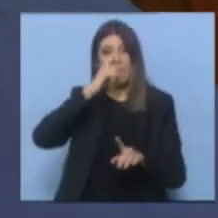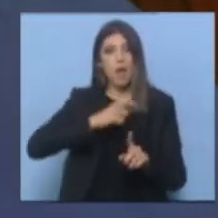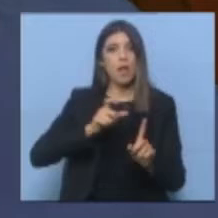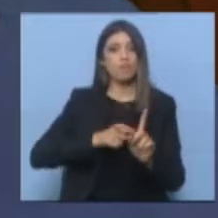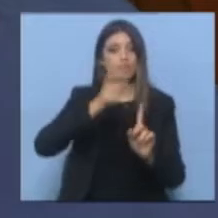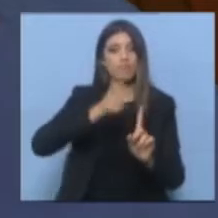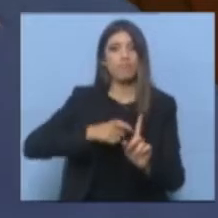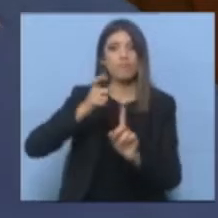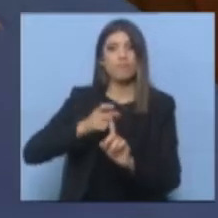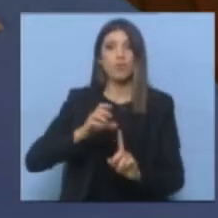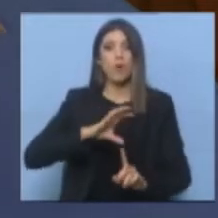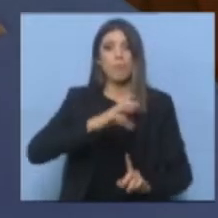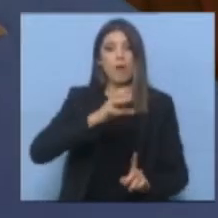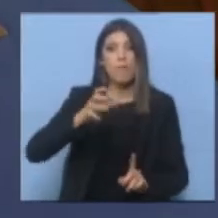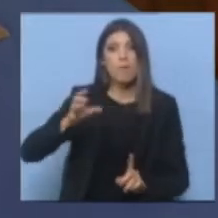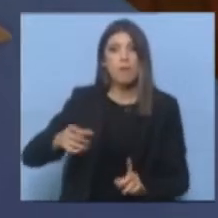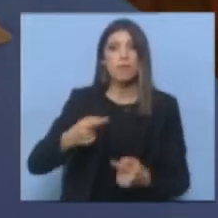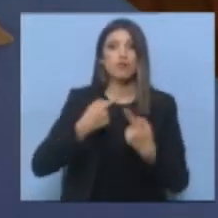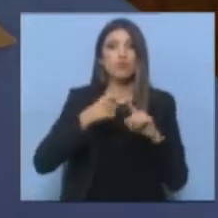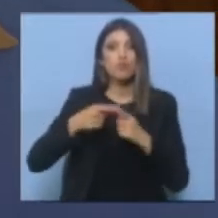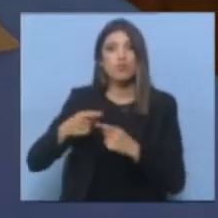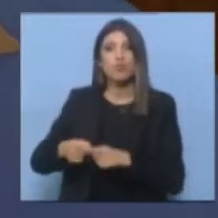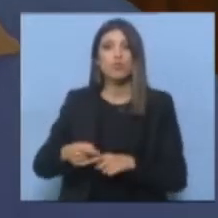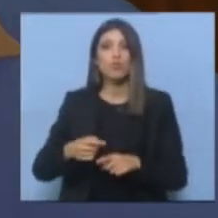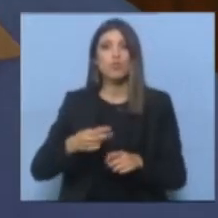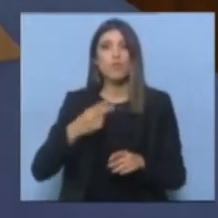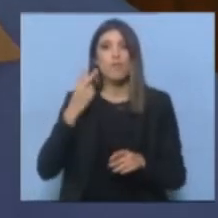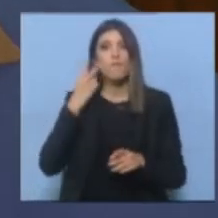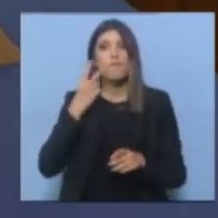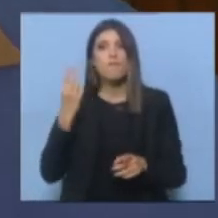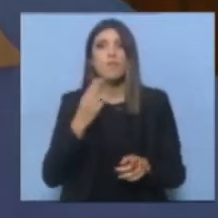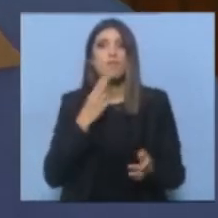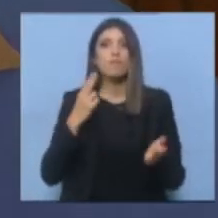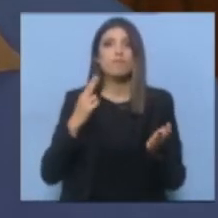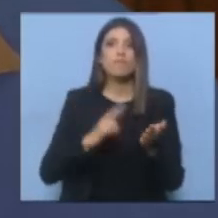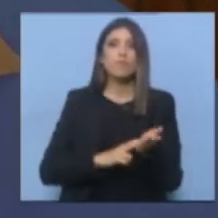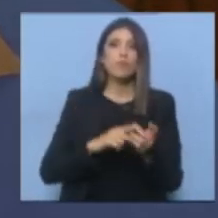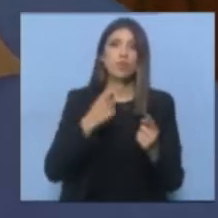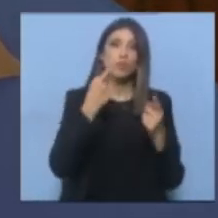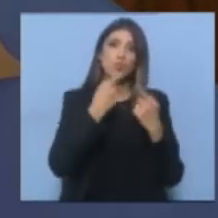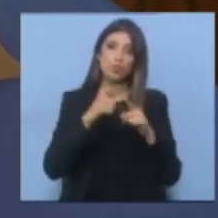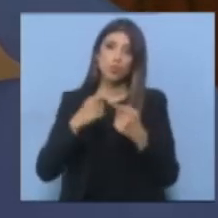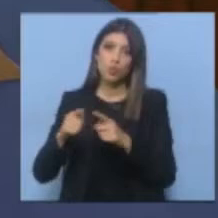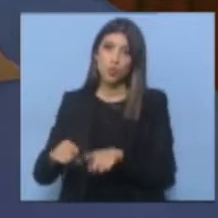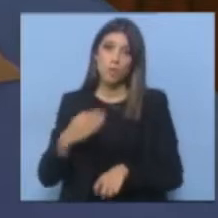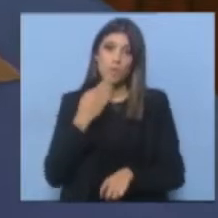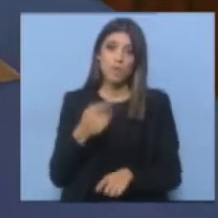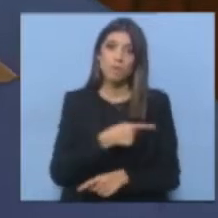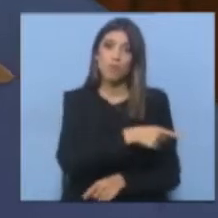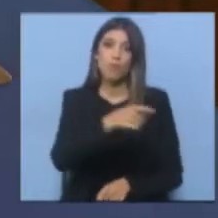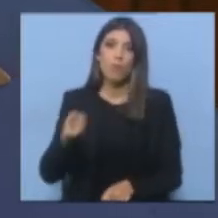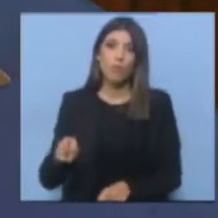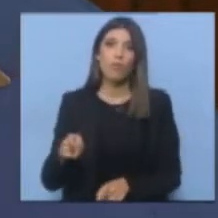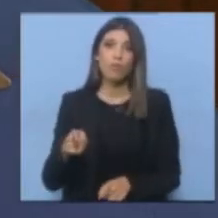eles pertencem a um determinado país, viviam uma determinada realidade e, portanto, pedimos a todos aqueles que